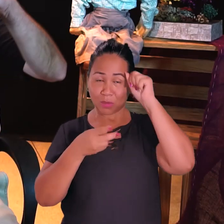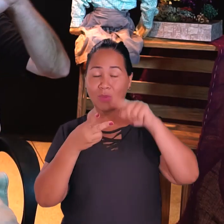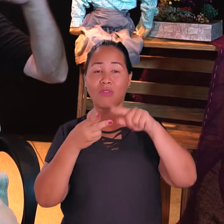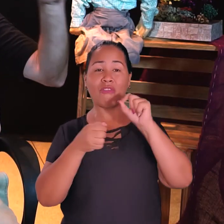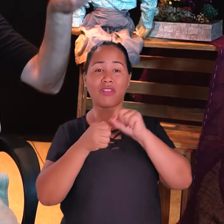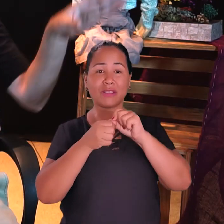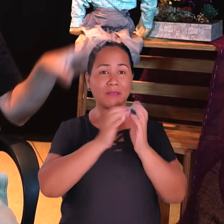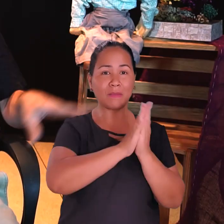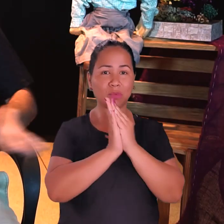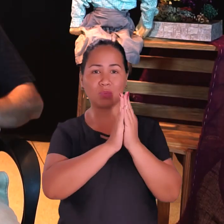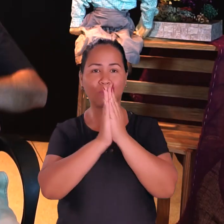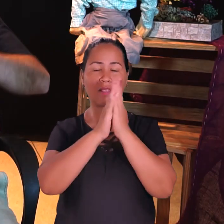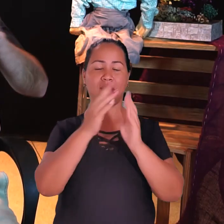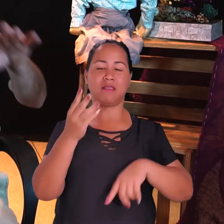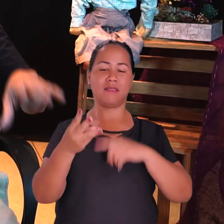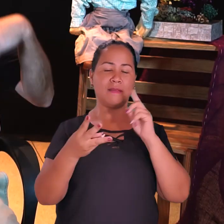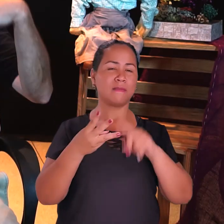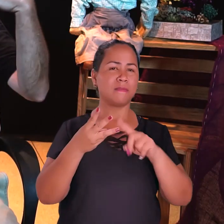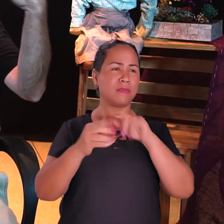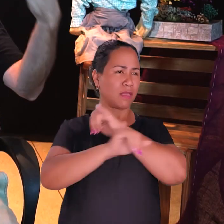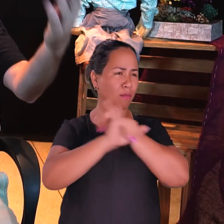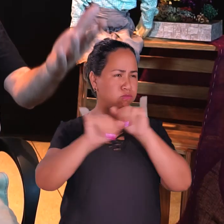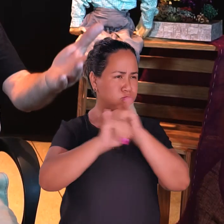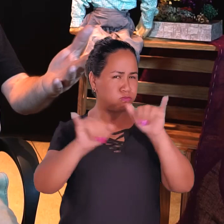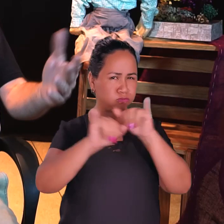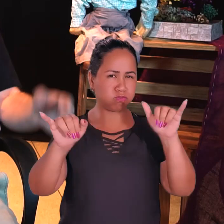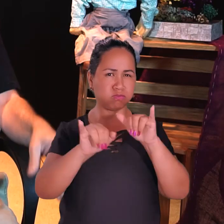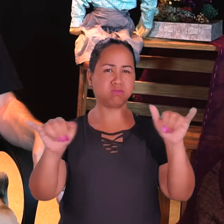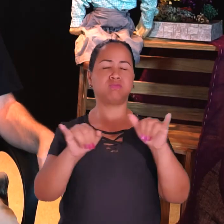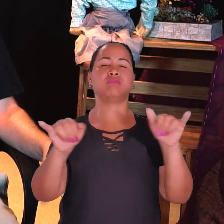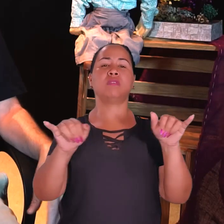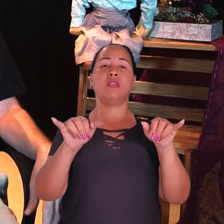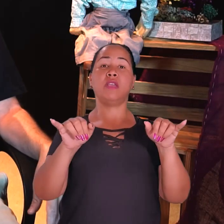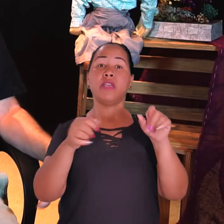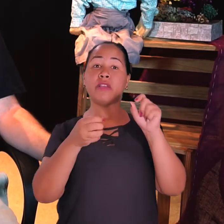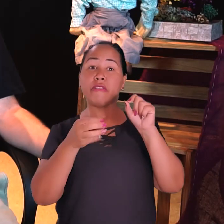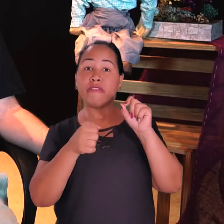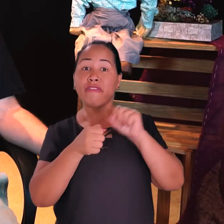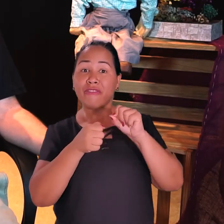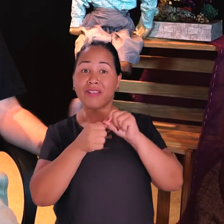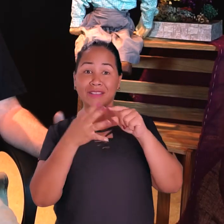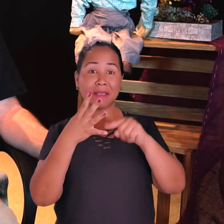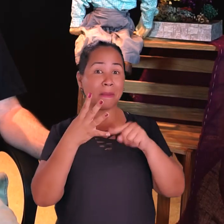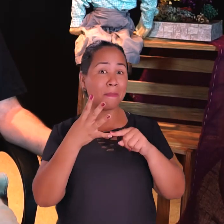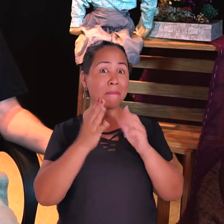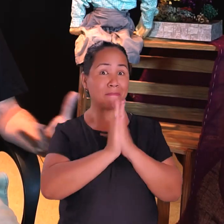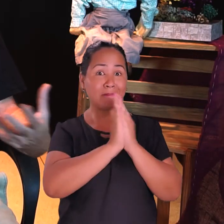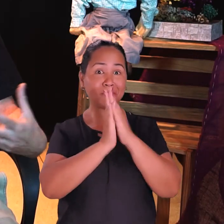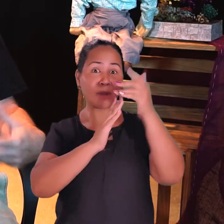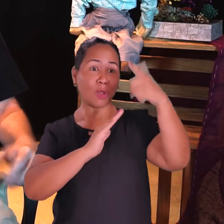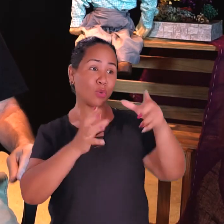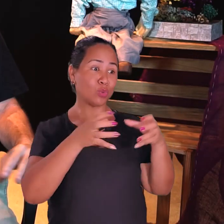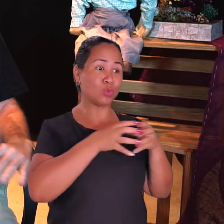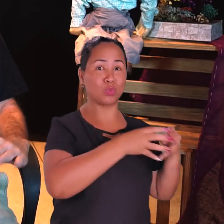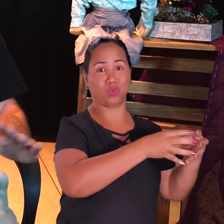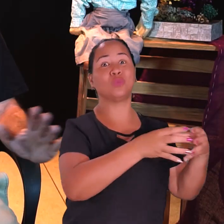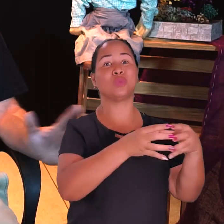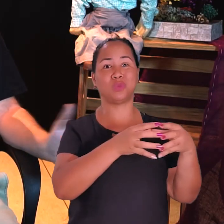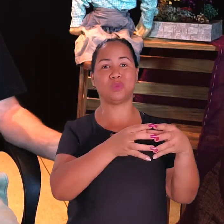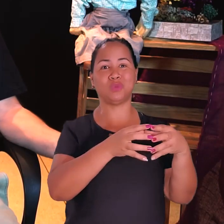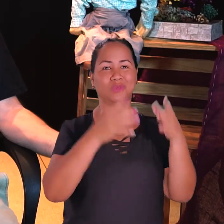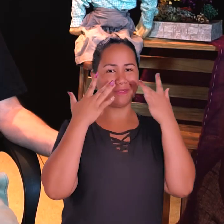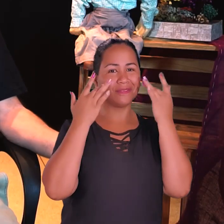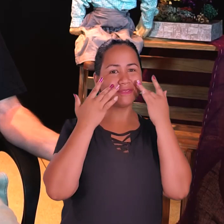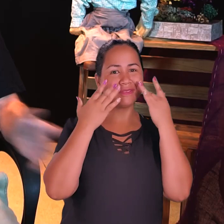publicidade, para outro tipo de campanha, para outras companhias. Então, contratava muita gente, as pessoas aprendiam e formavam